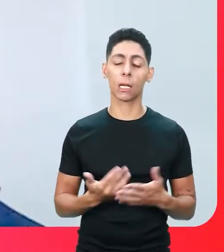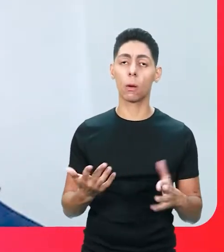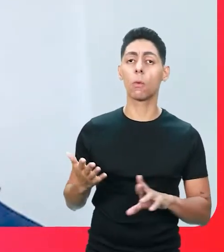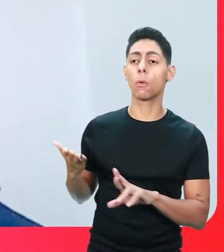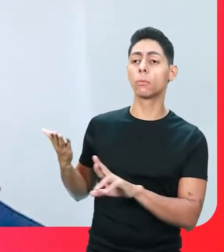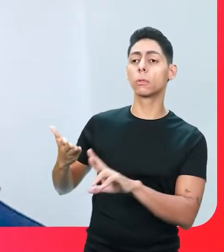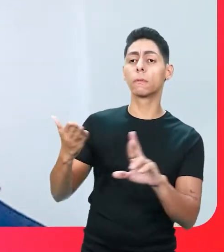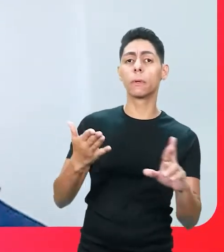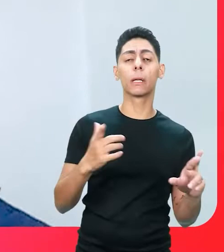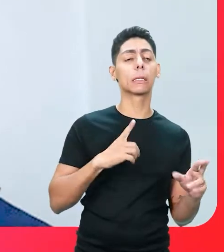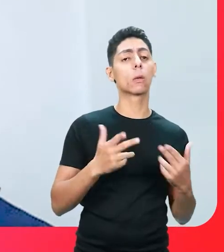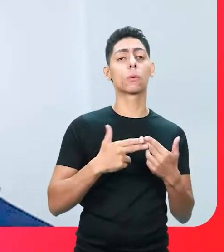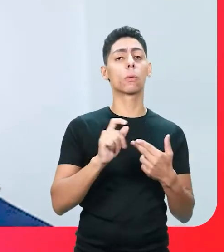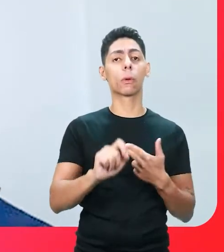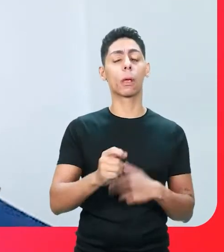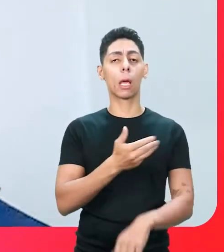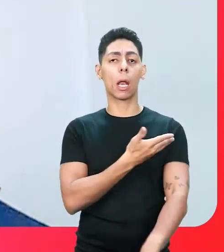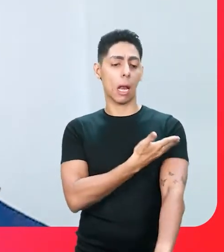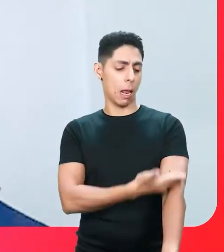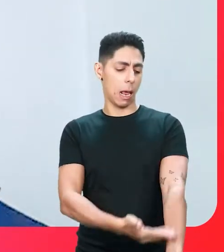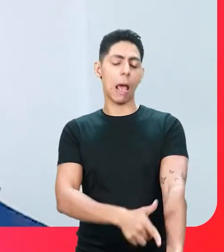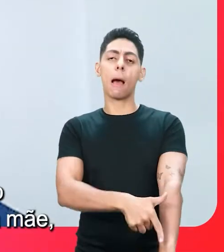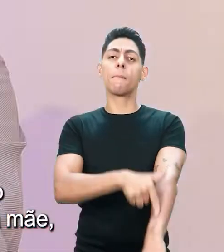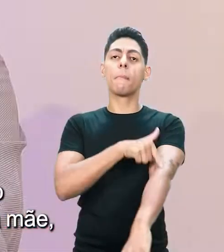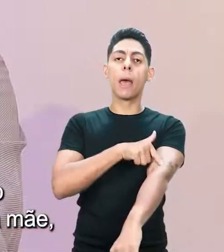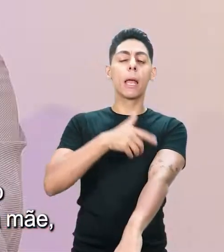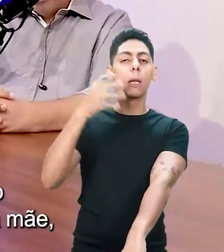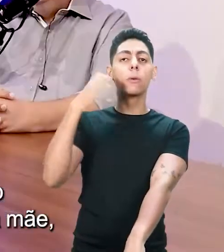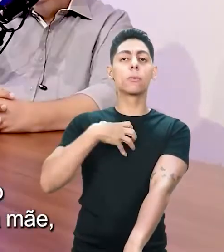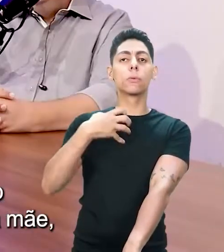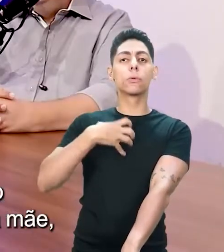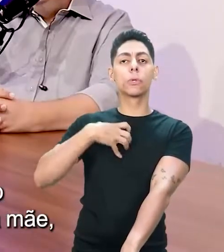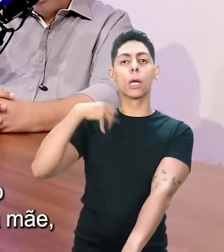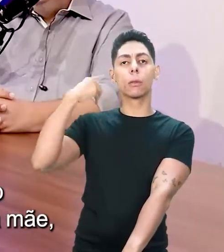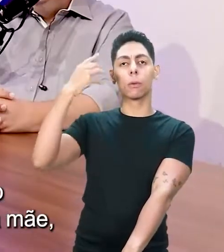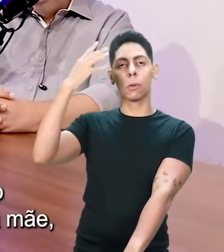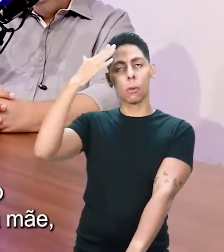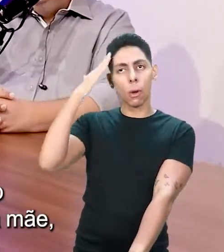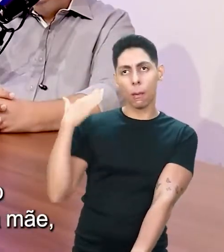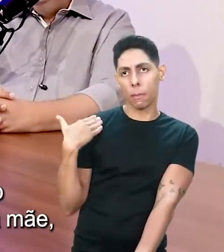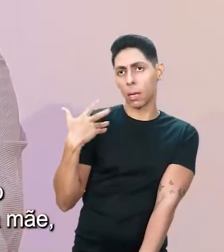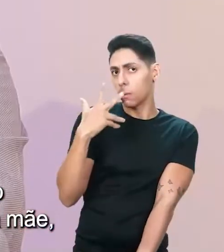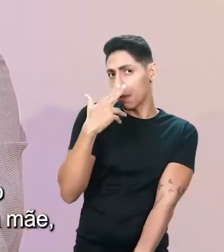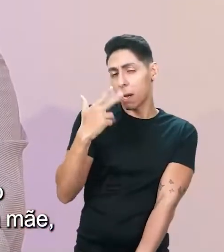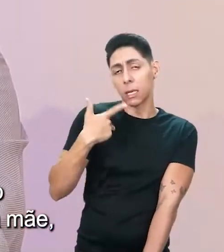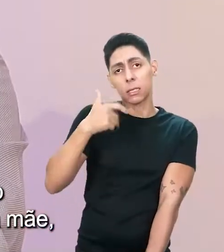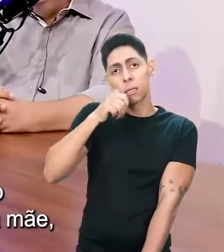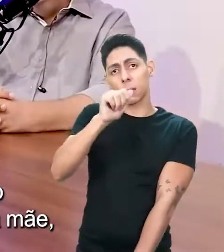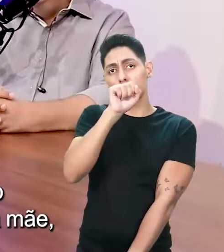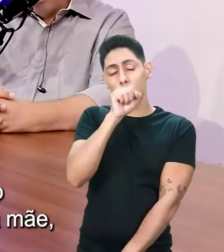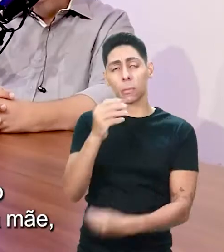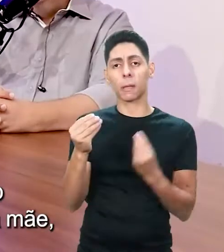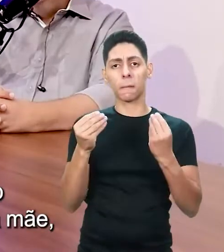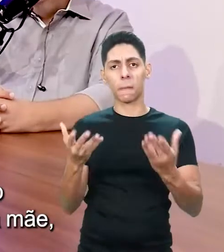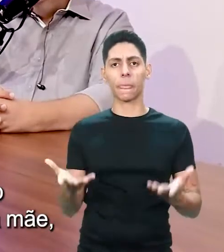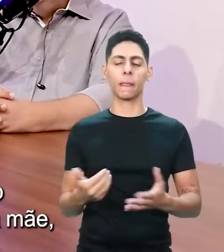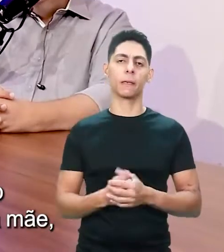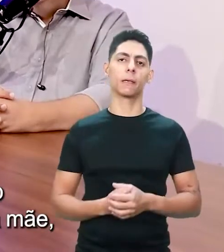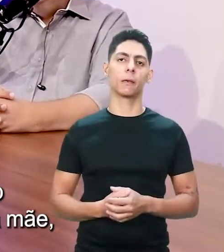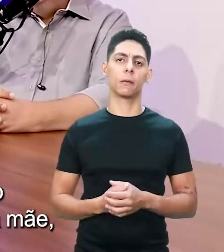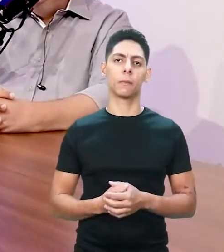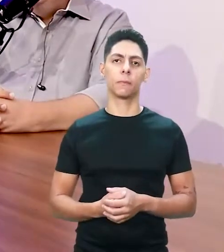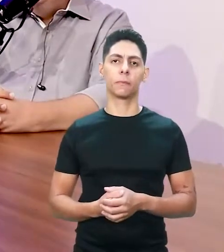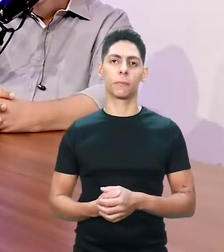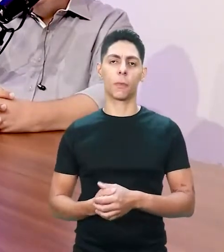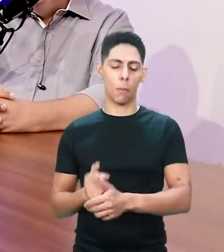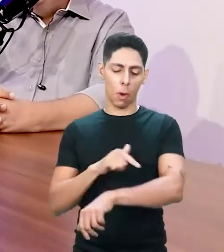que eu usei? A cor da pele e o jeito do cabelo da mulher. A mulher usava um penteado parecido com o da minha mãe. Como a cor da pele era da